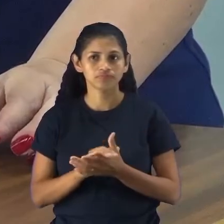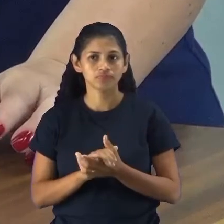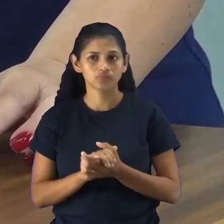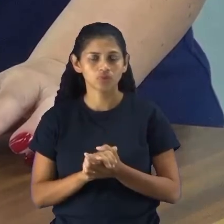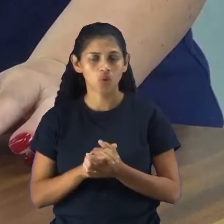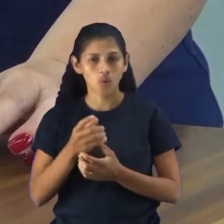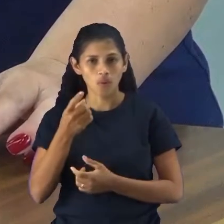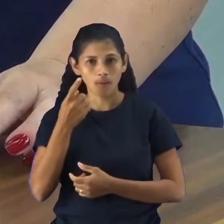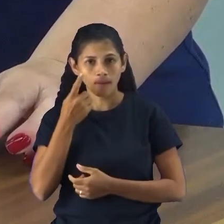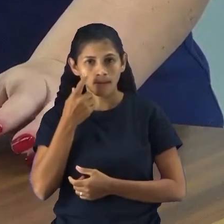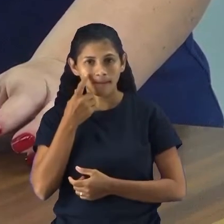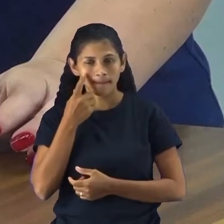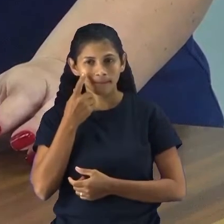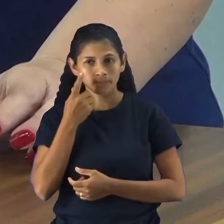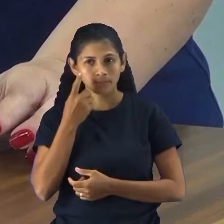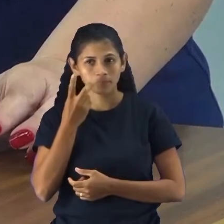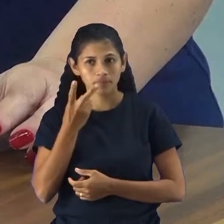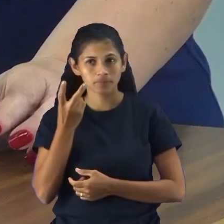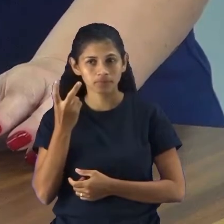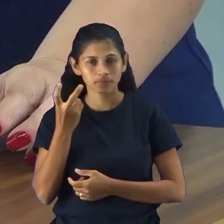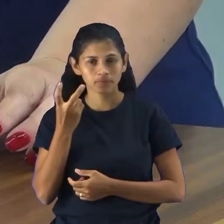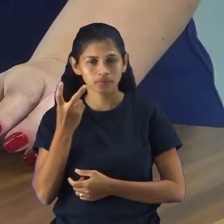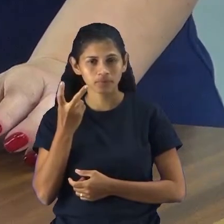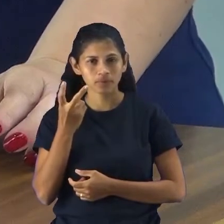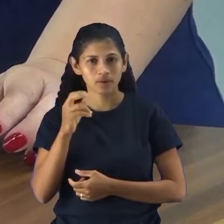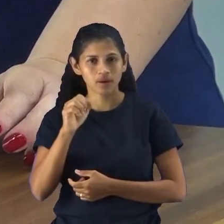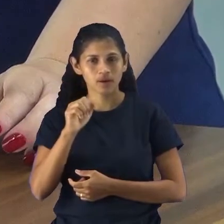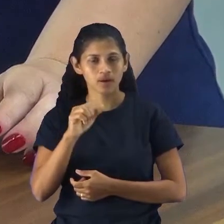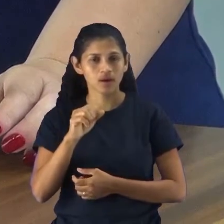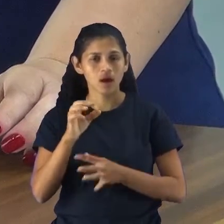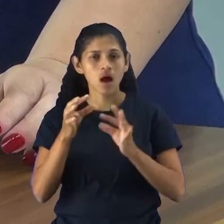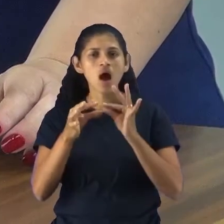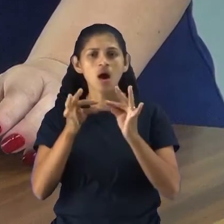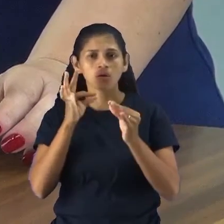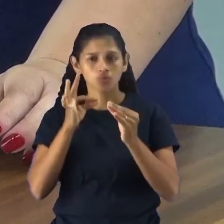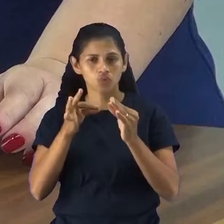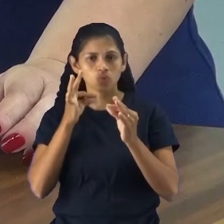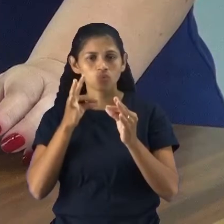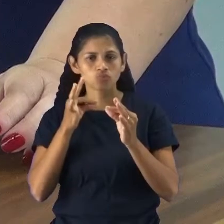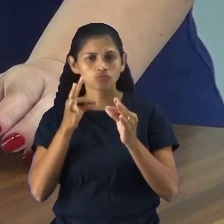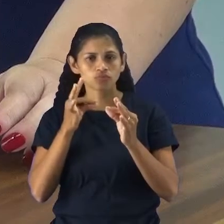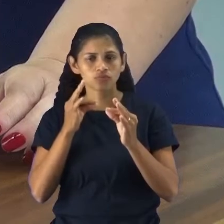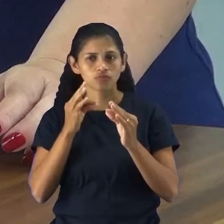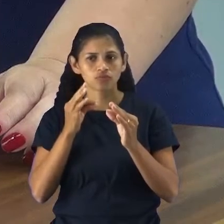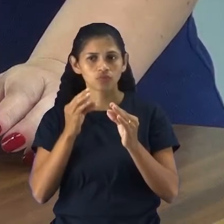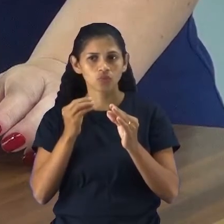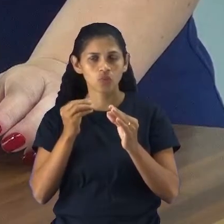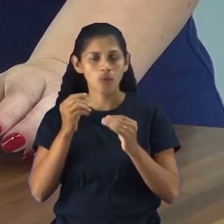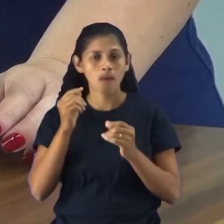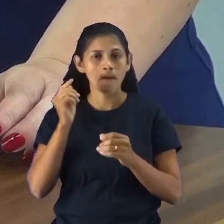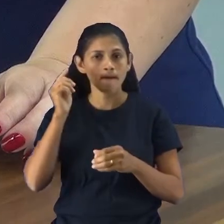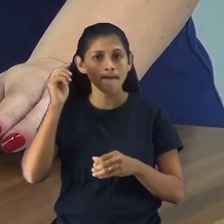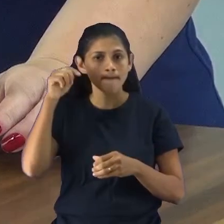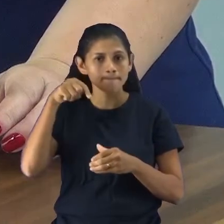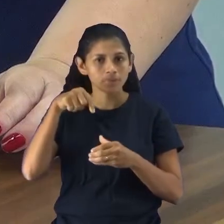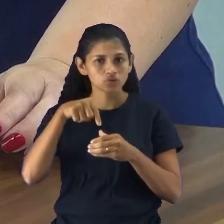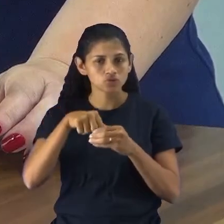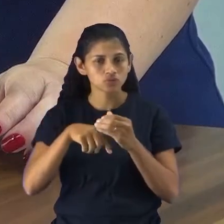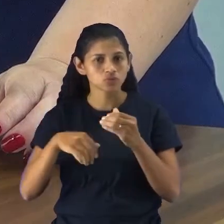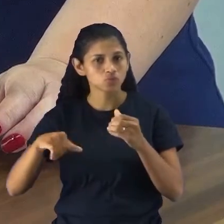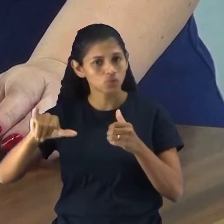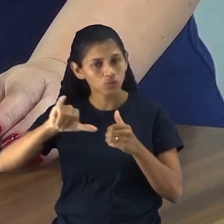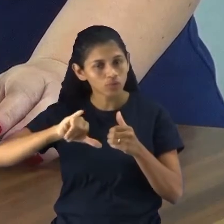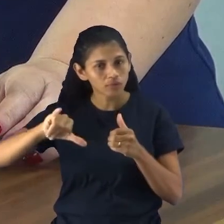gente percebeu aqui, ó, que a uva, ela ficou no espaço da água. Ela passou pelo